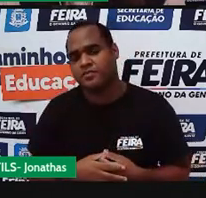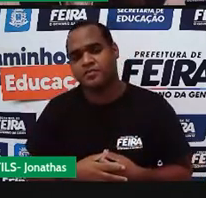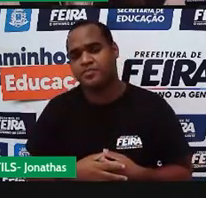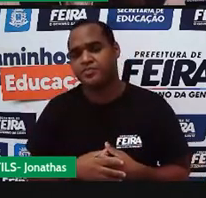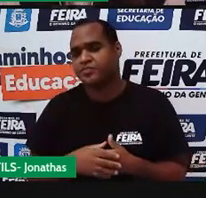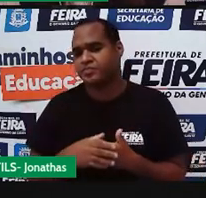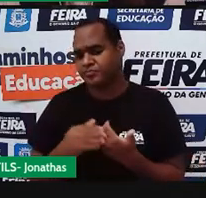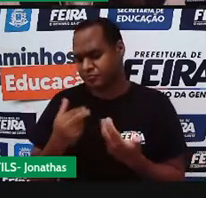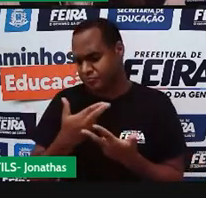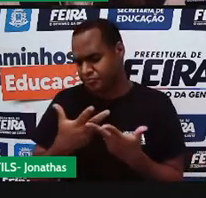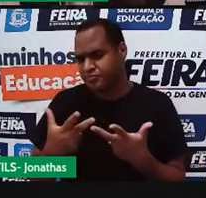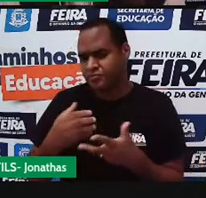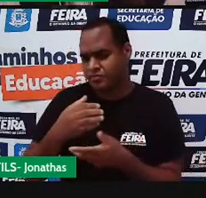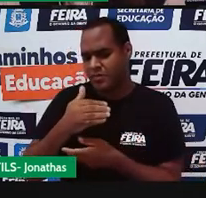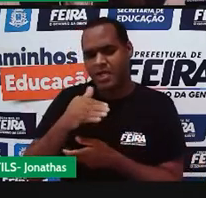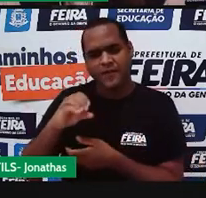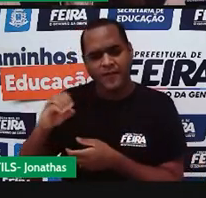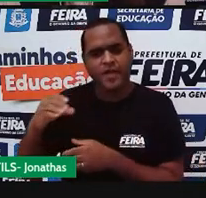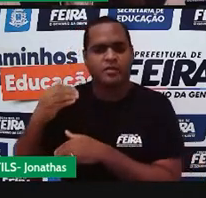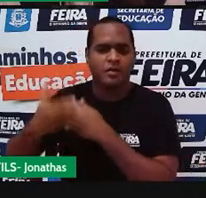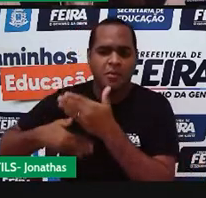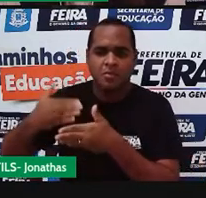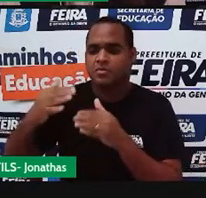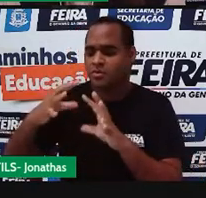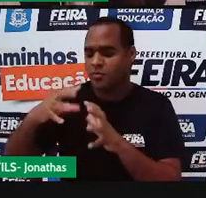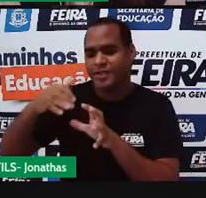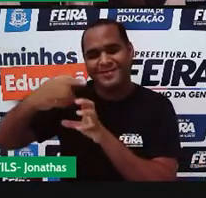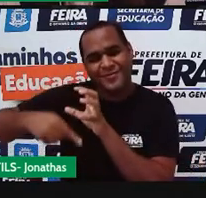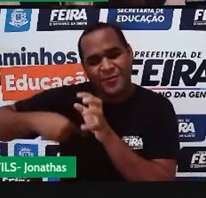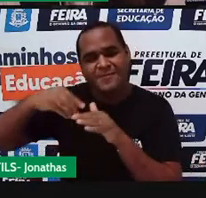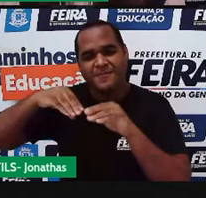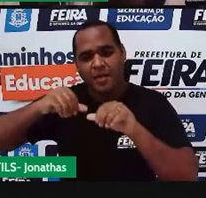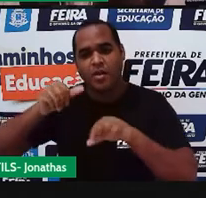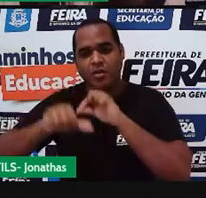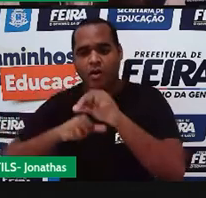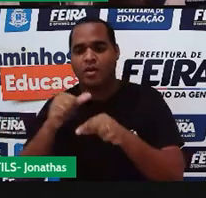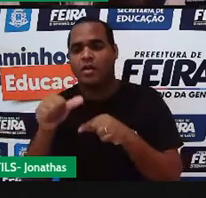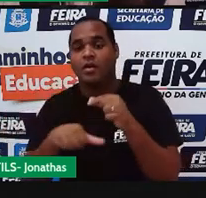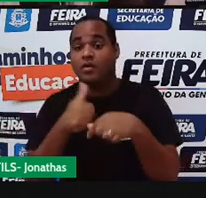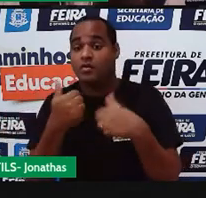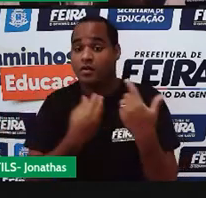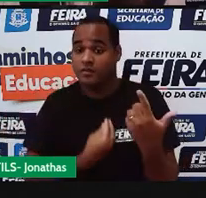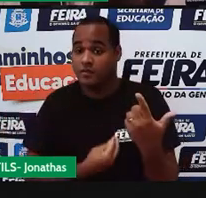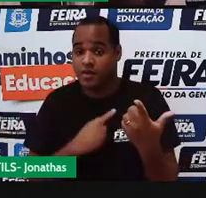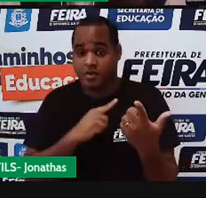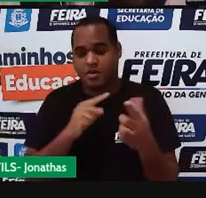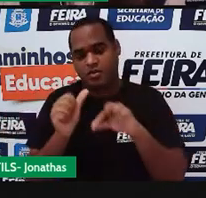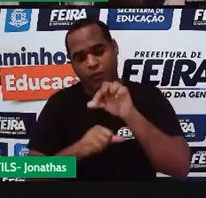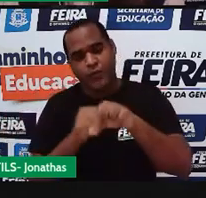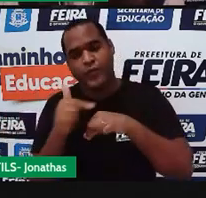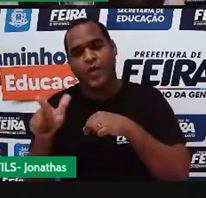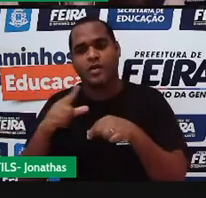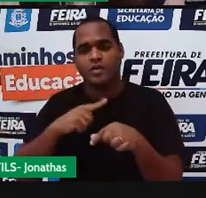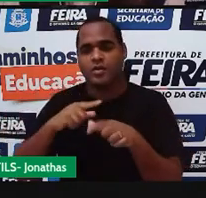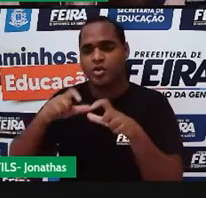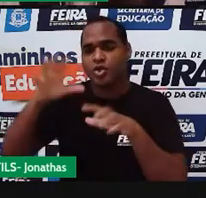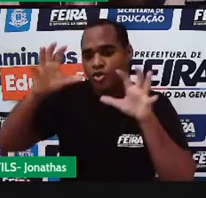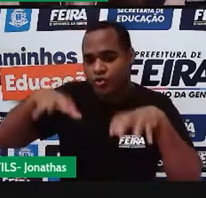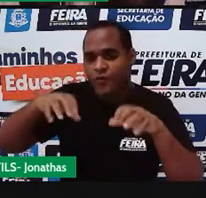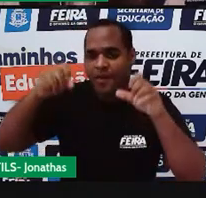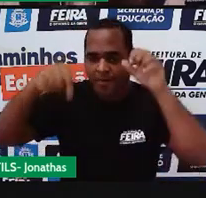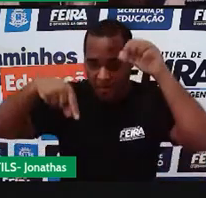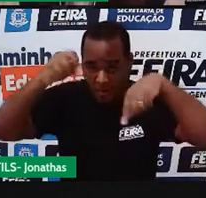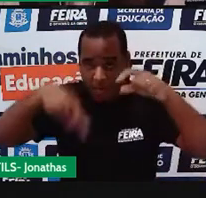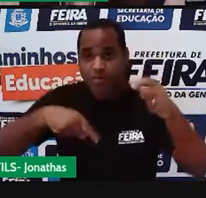e nos últimos séculos o clima da terra mudou alterando as condições habituais de um lugares internos de